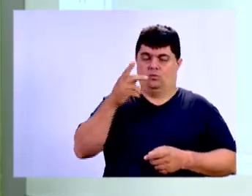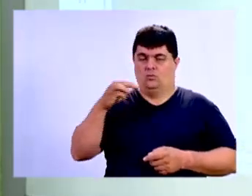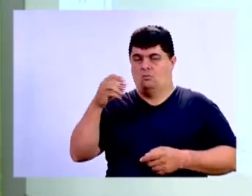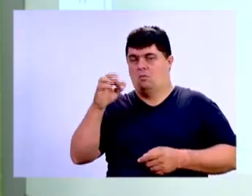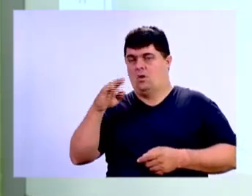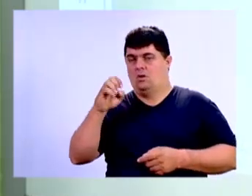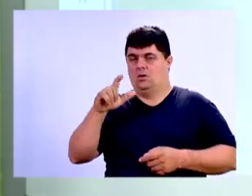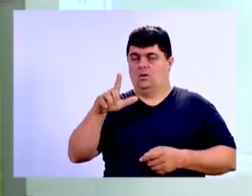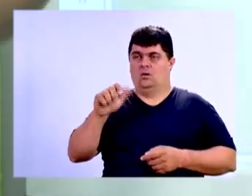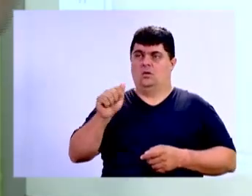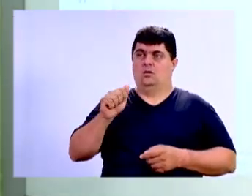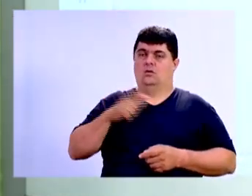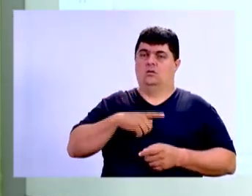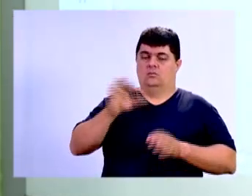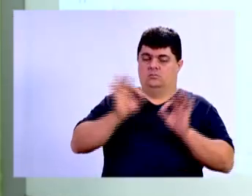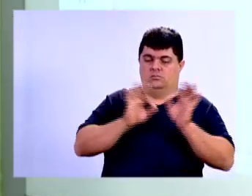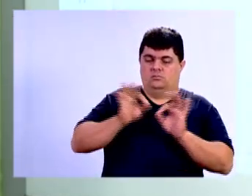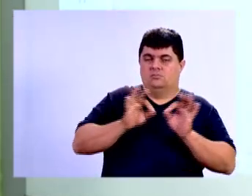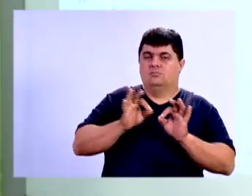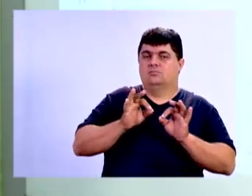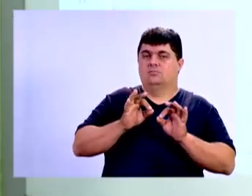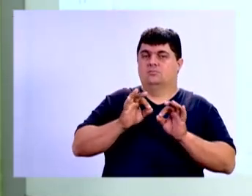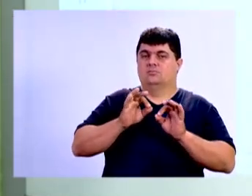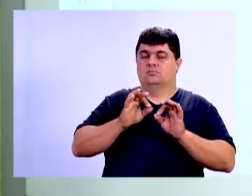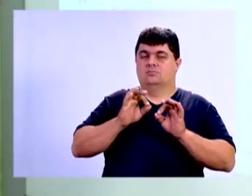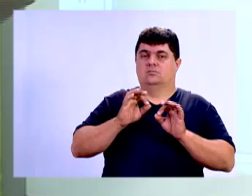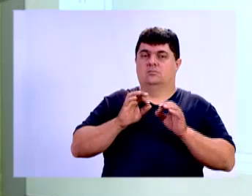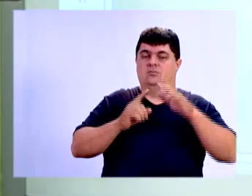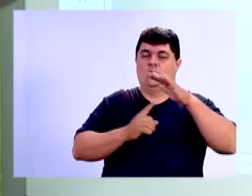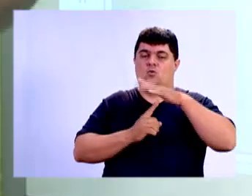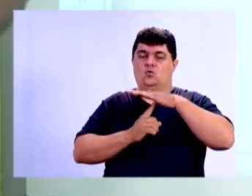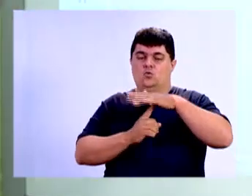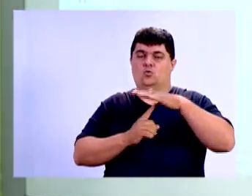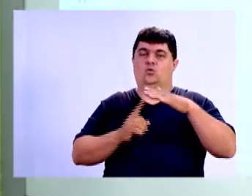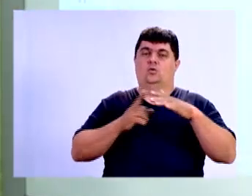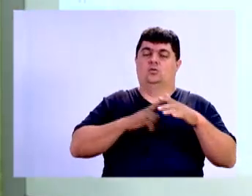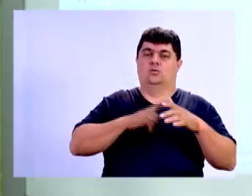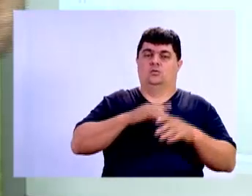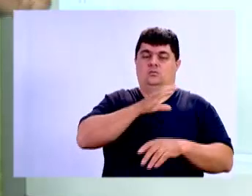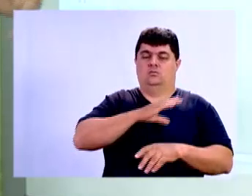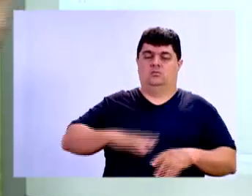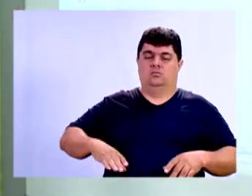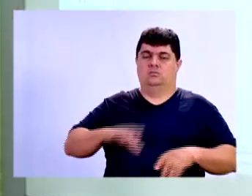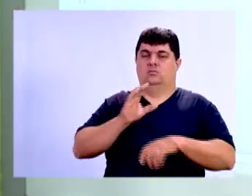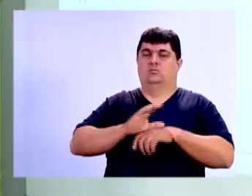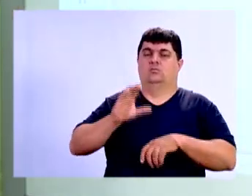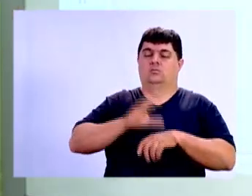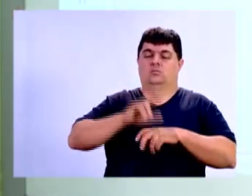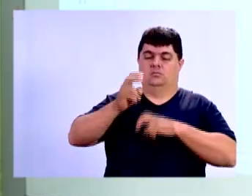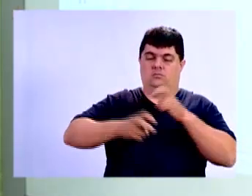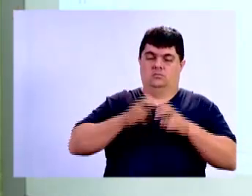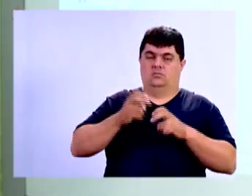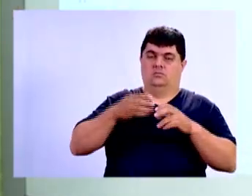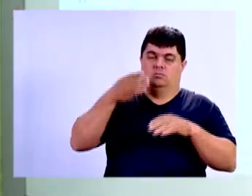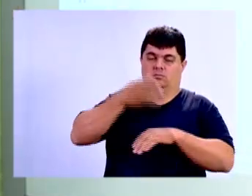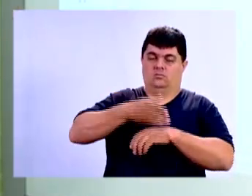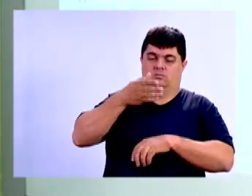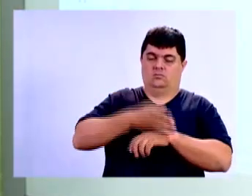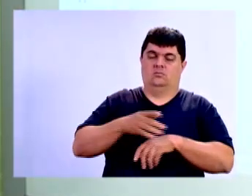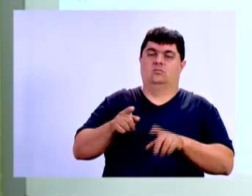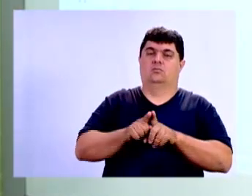que está organizando nosso evento aí dentro da Semana Informática e a coordenadora do curso de Informática Presencial, né?